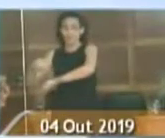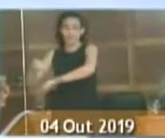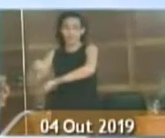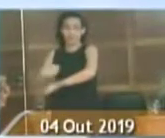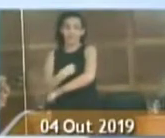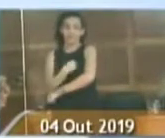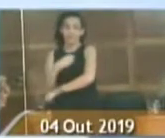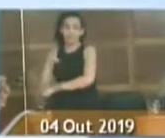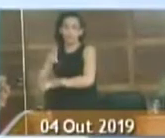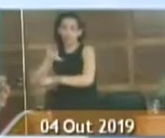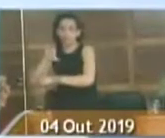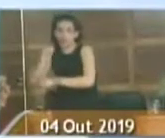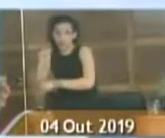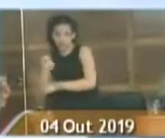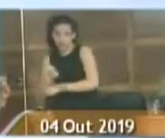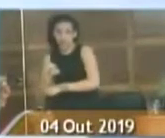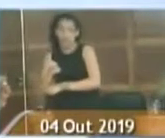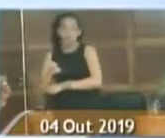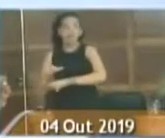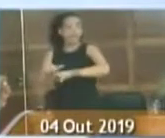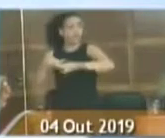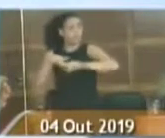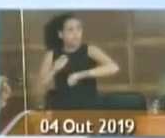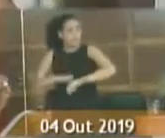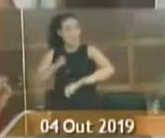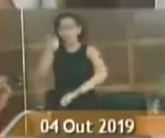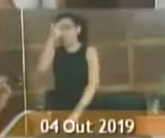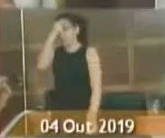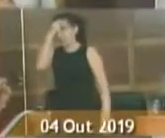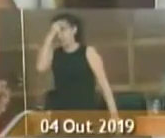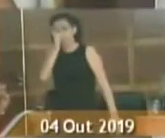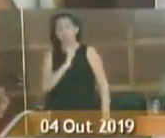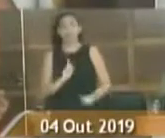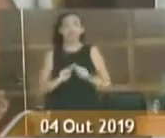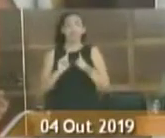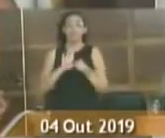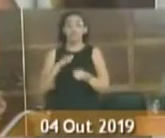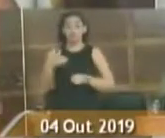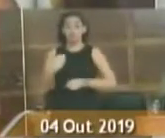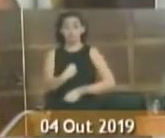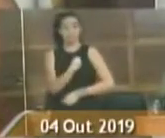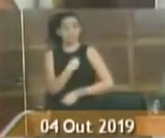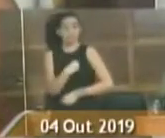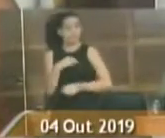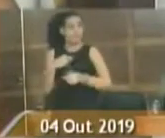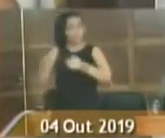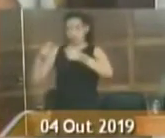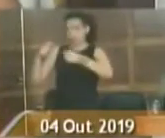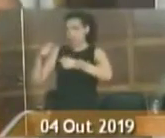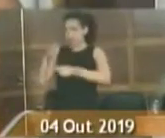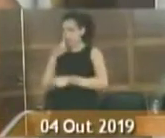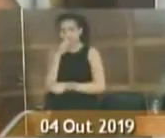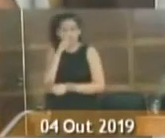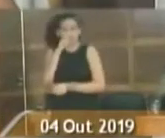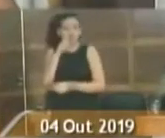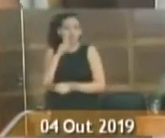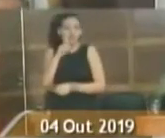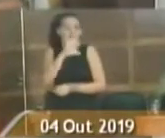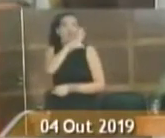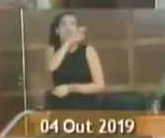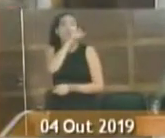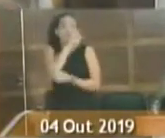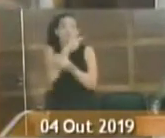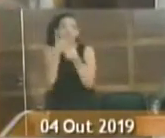vai verificar que, por maior que seja a consciência humana, quando você tem uma situação de crise, o animal é o primeiro que vai